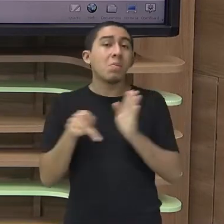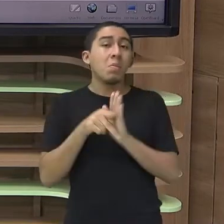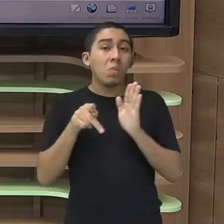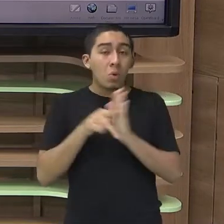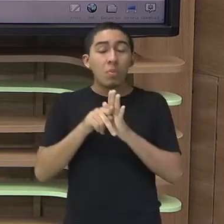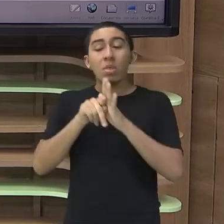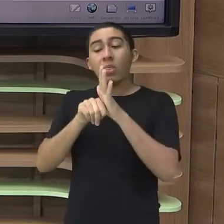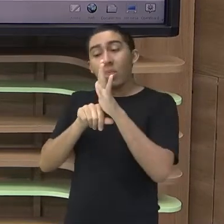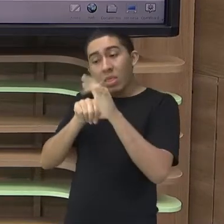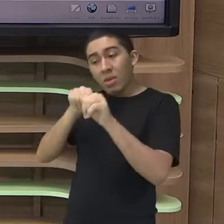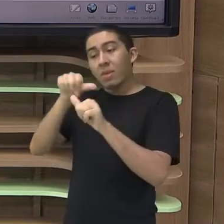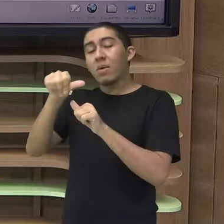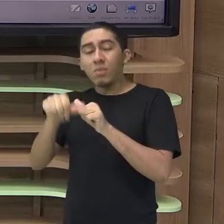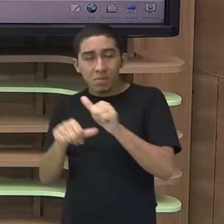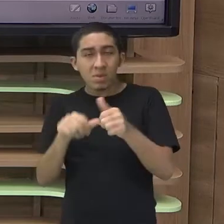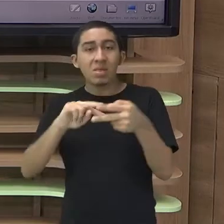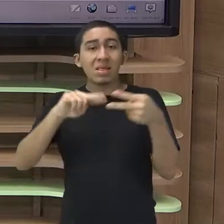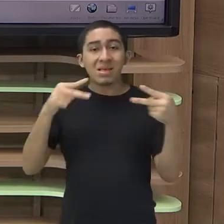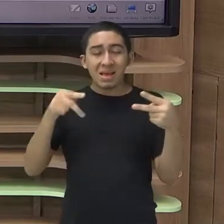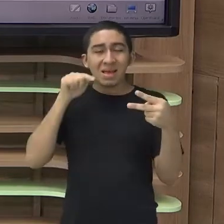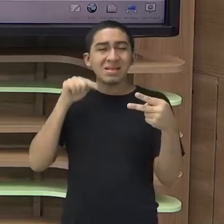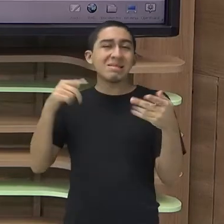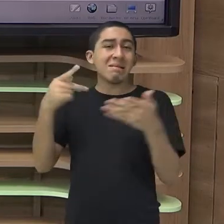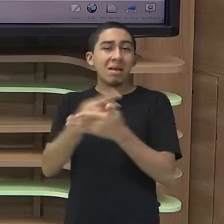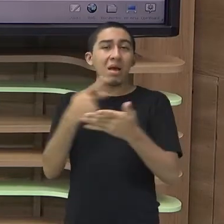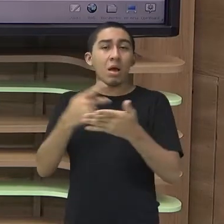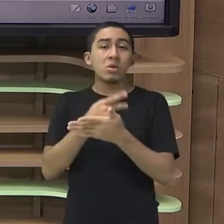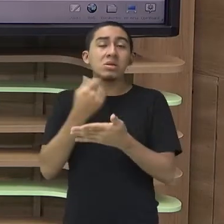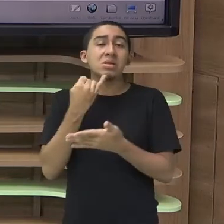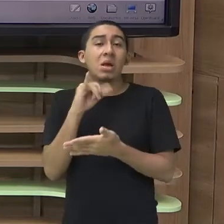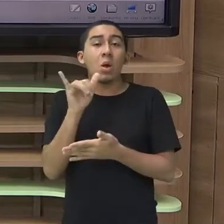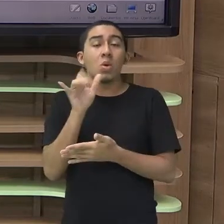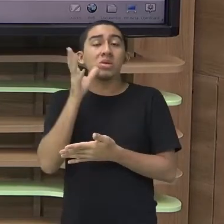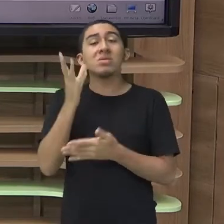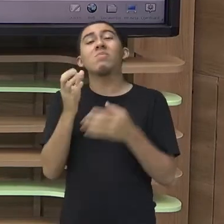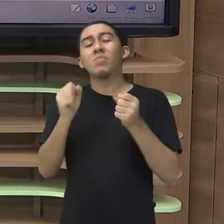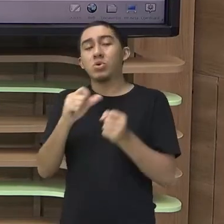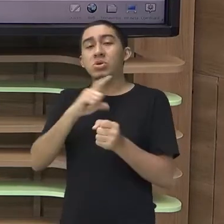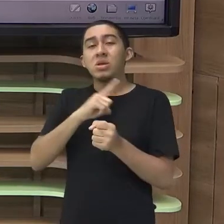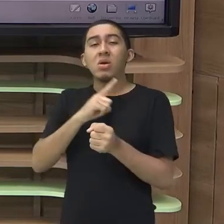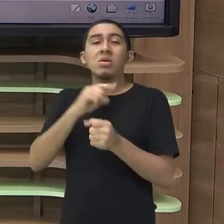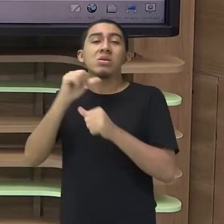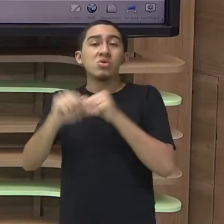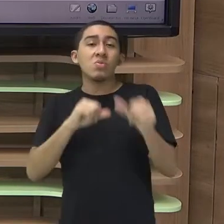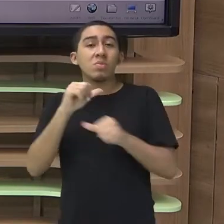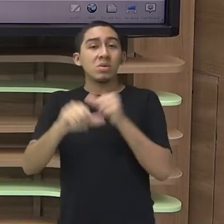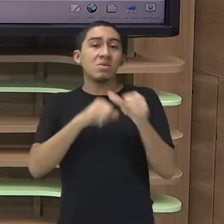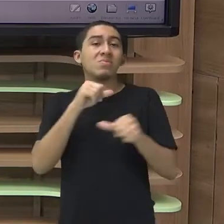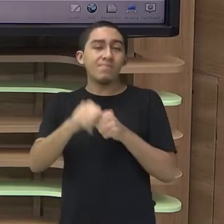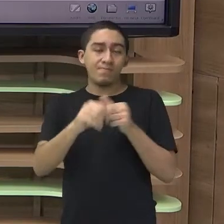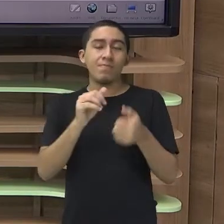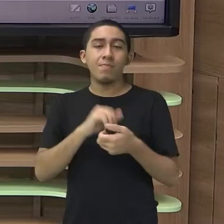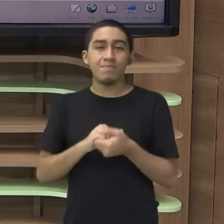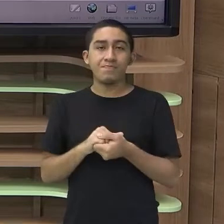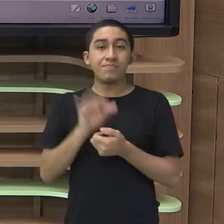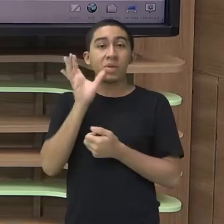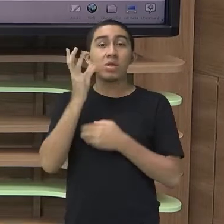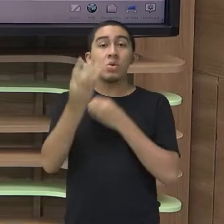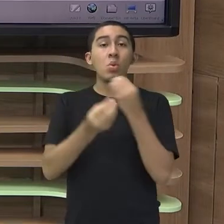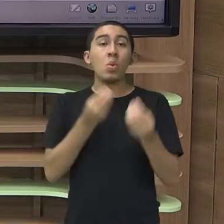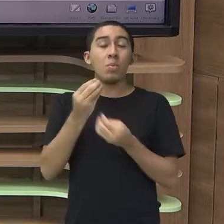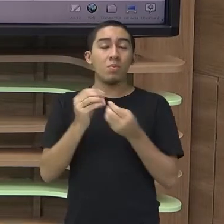nessa transcrição de DNA e nessas interações, podem ocasionar mutações gênicas. E elas acontecem